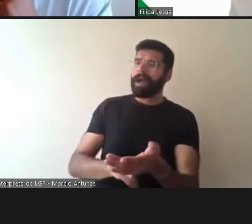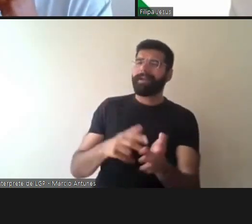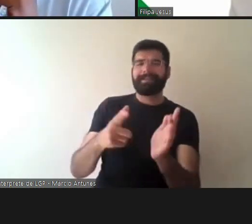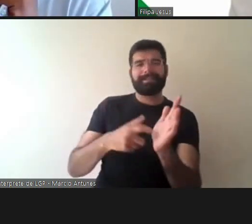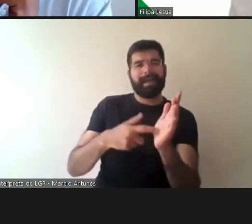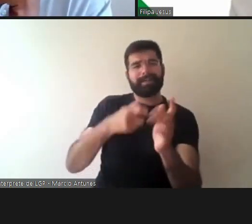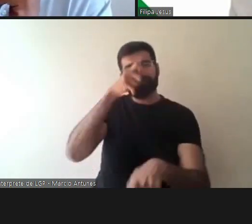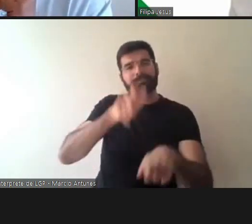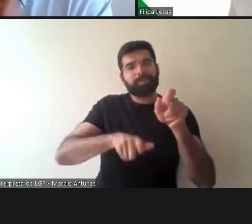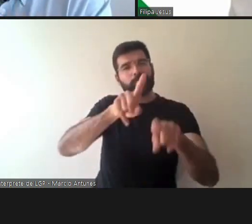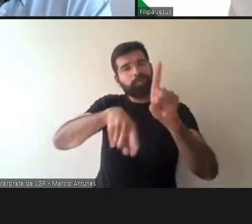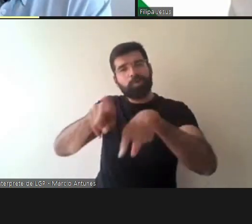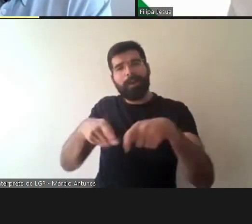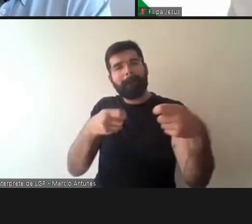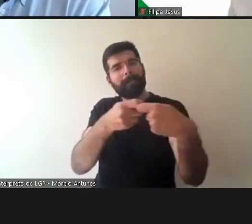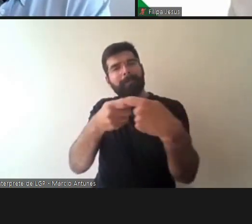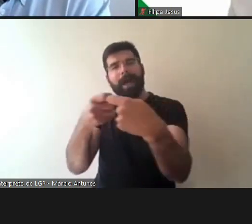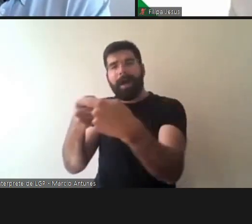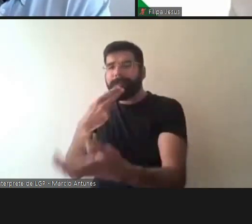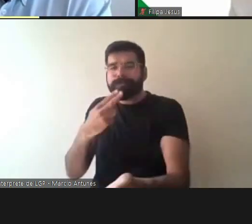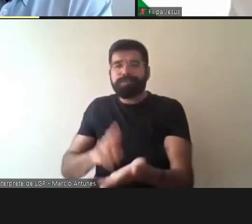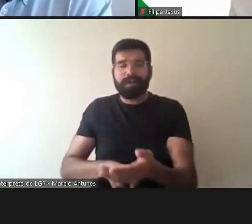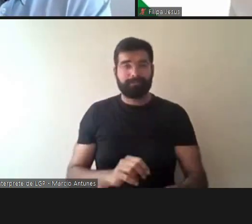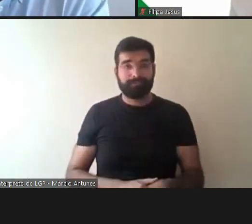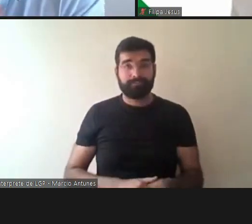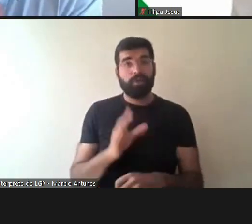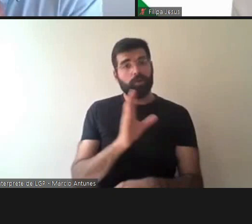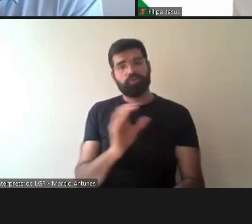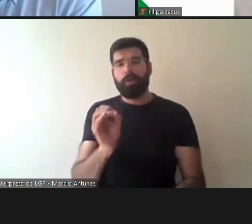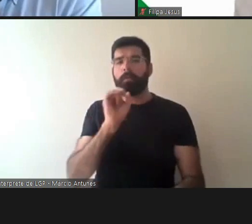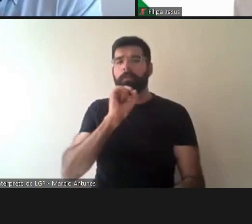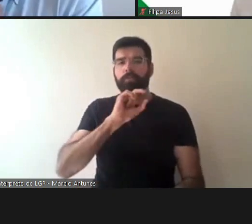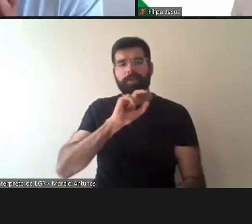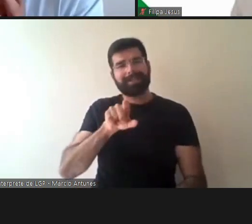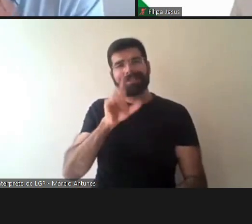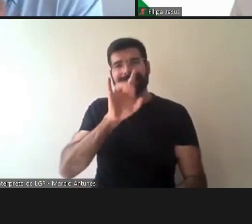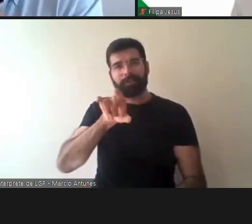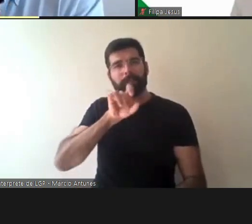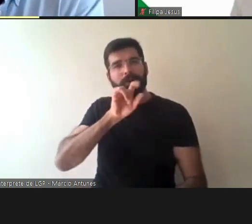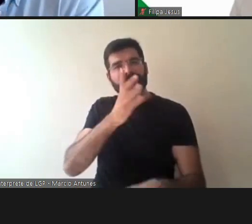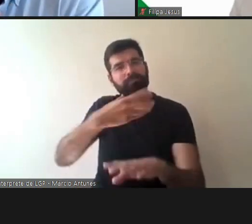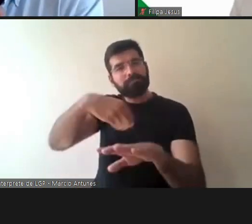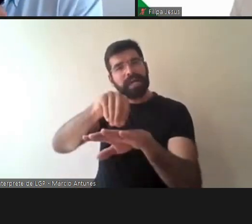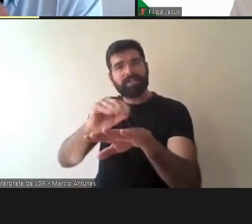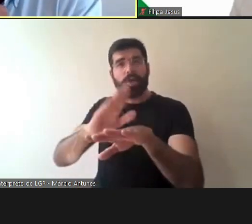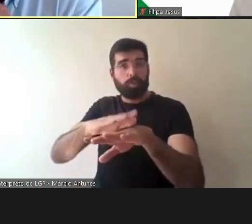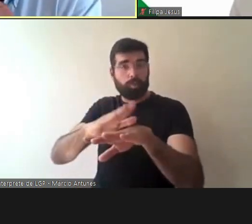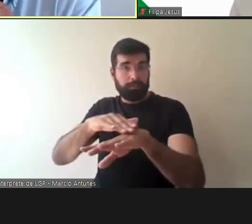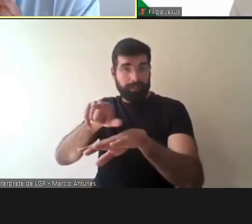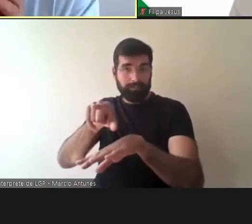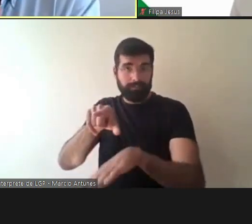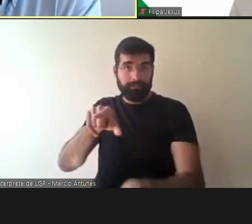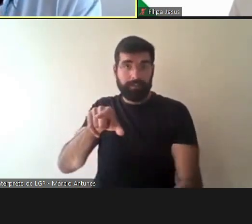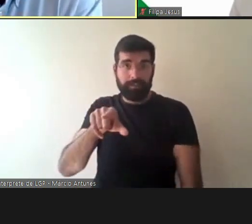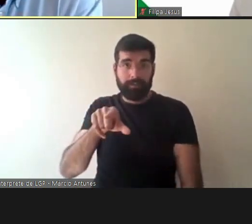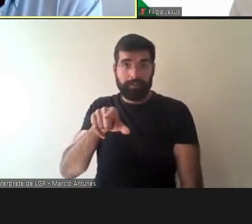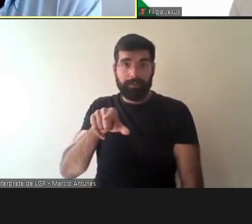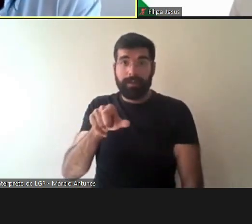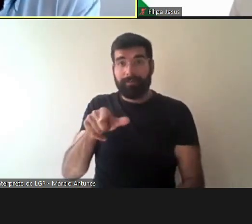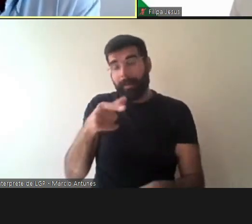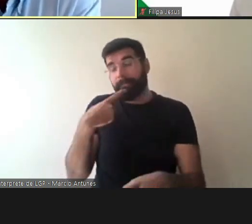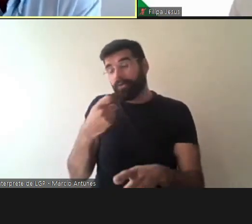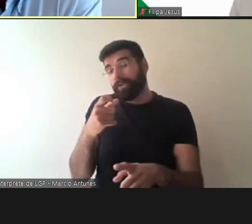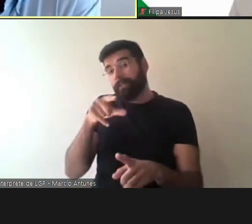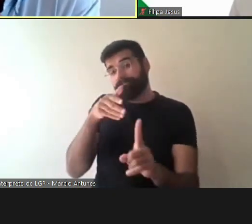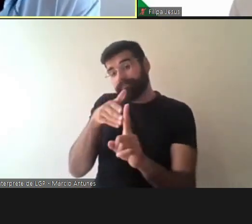pessoas. João, se calhar pedia-te se podias então complementar, visto sim, que a questão é dirigida.